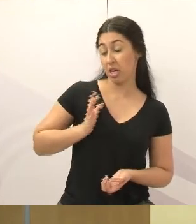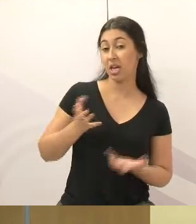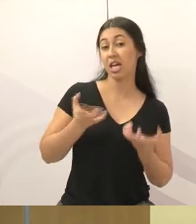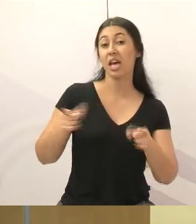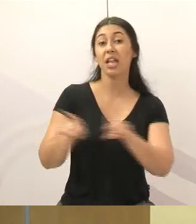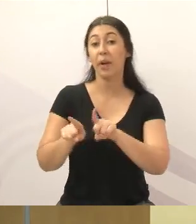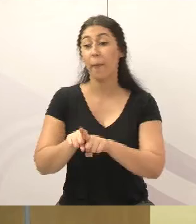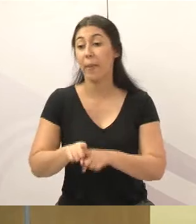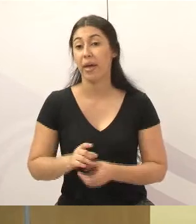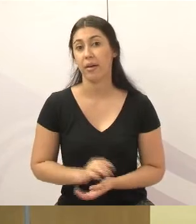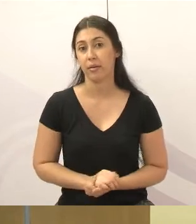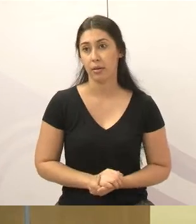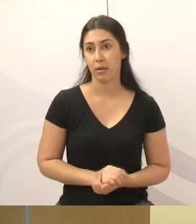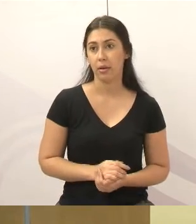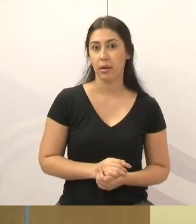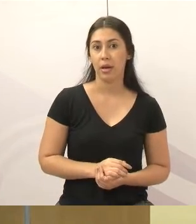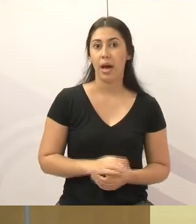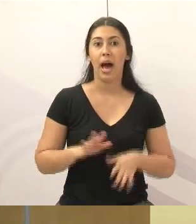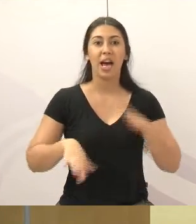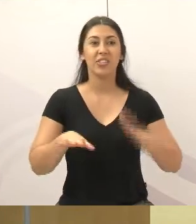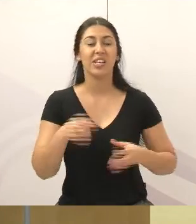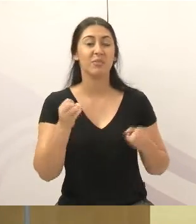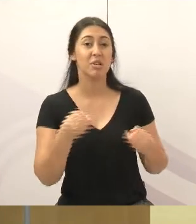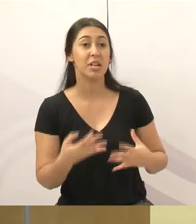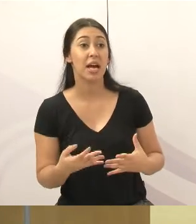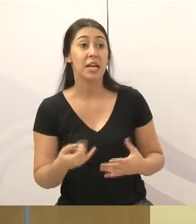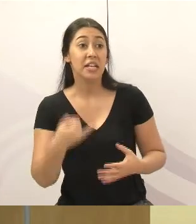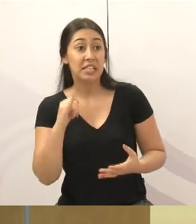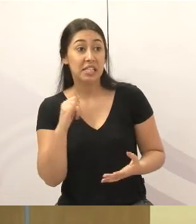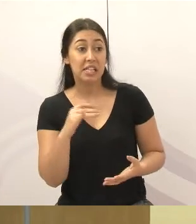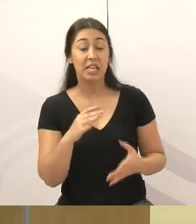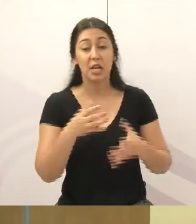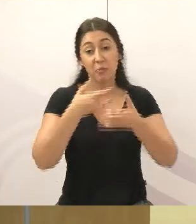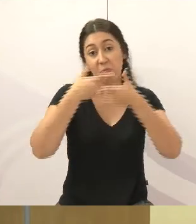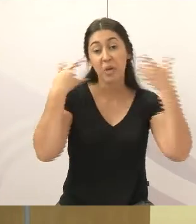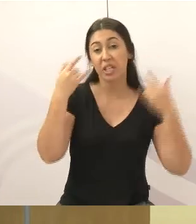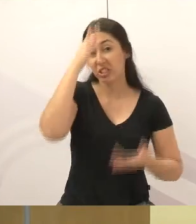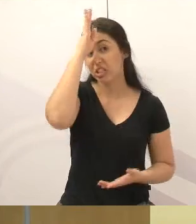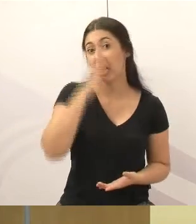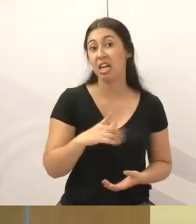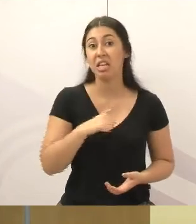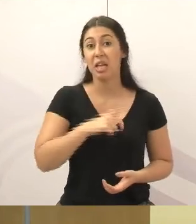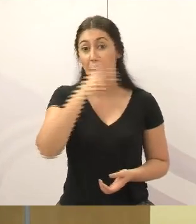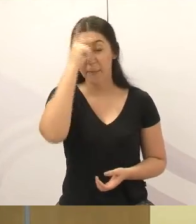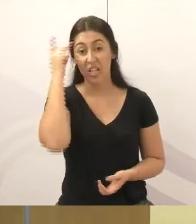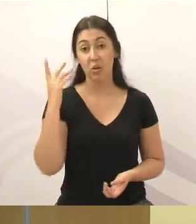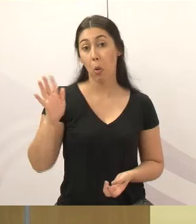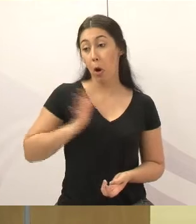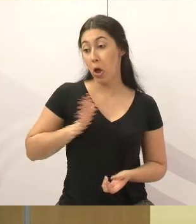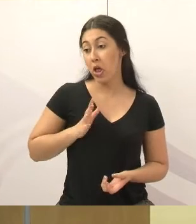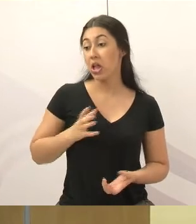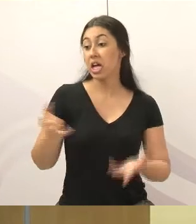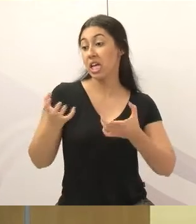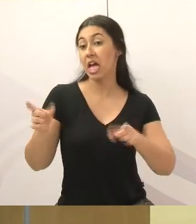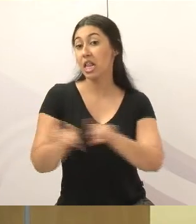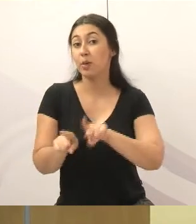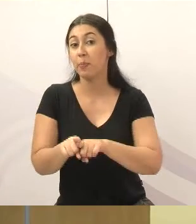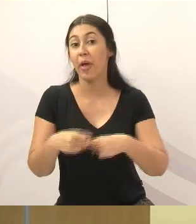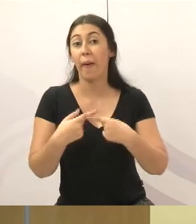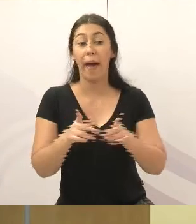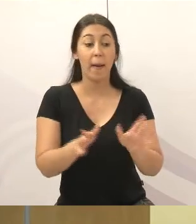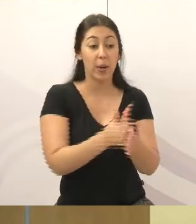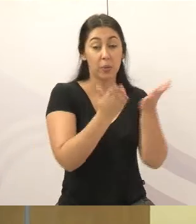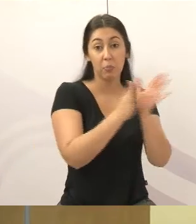máscara gratuita, porque senão o rico vai pegar e o pobre não vai continuar a pegar? Então, eu acho que é isso que nós temos que discutir, temos que amadurecer